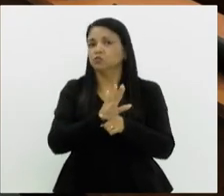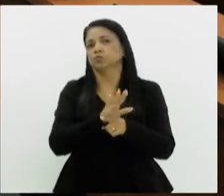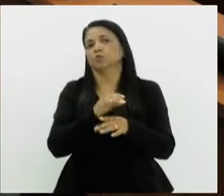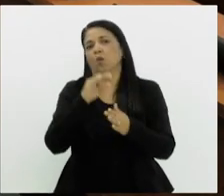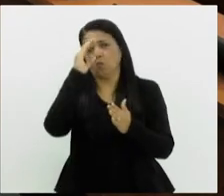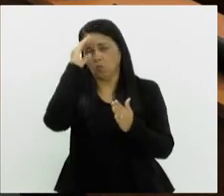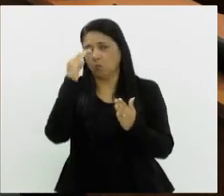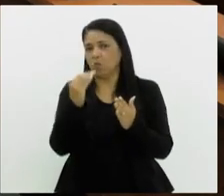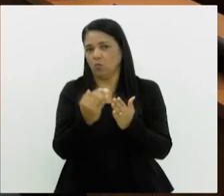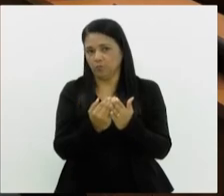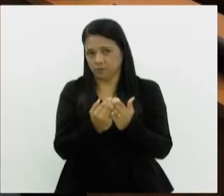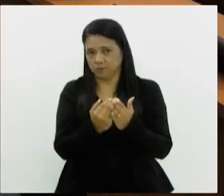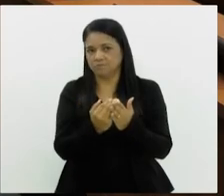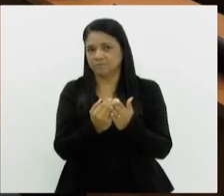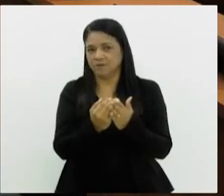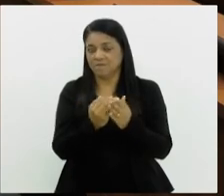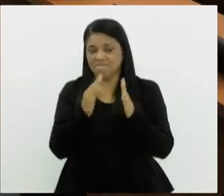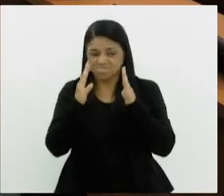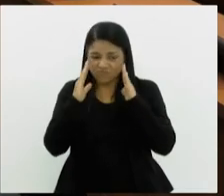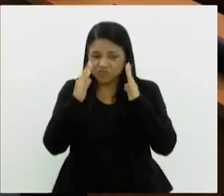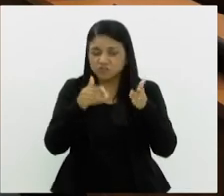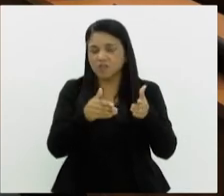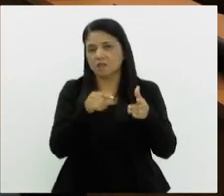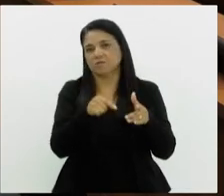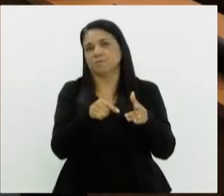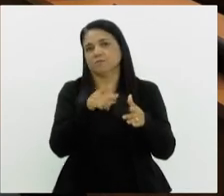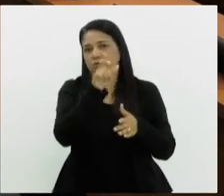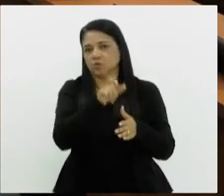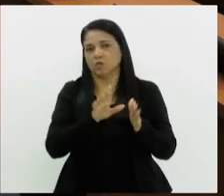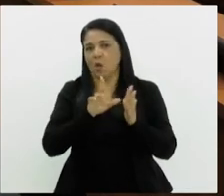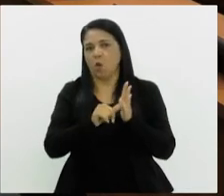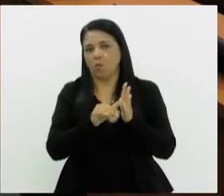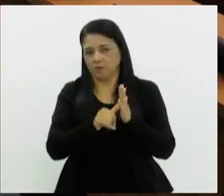em cima do receptador. Parabéns.